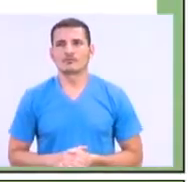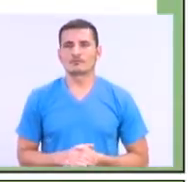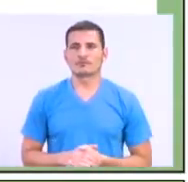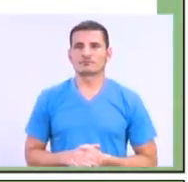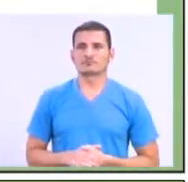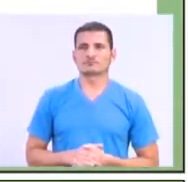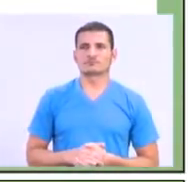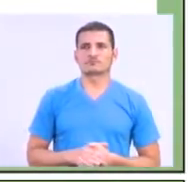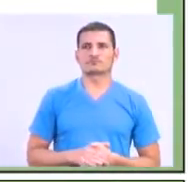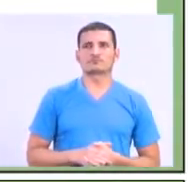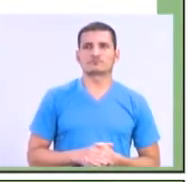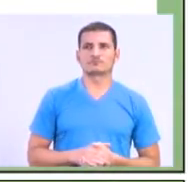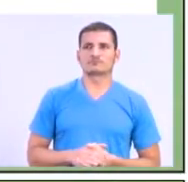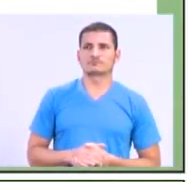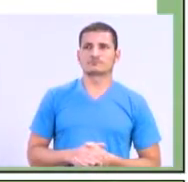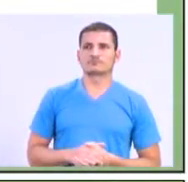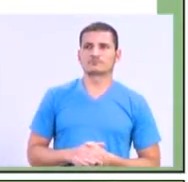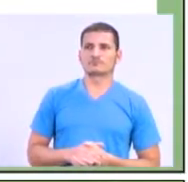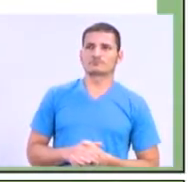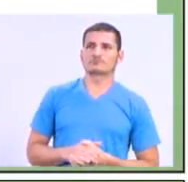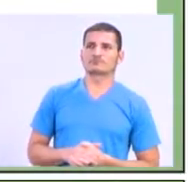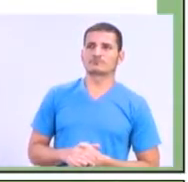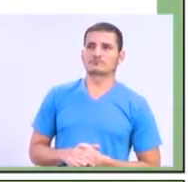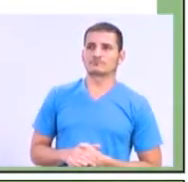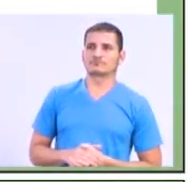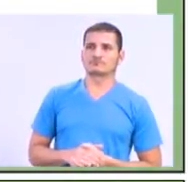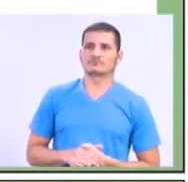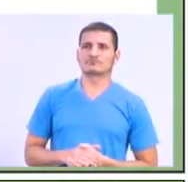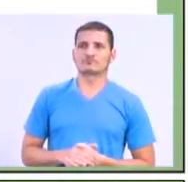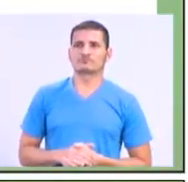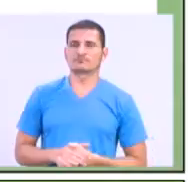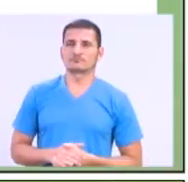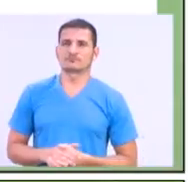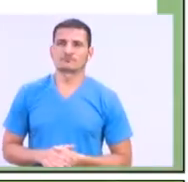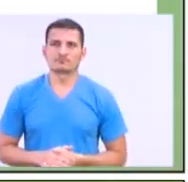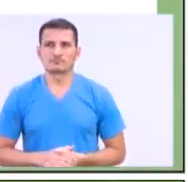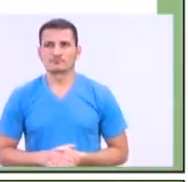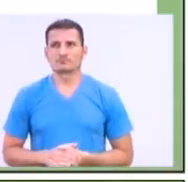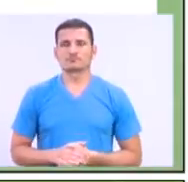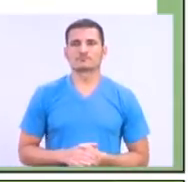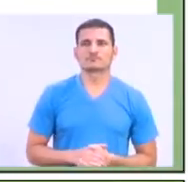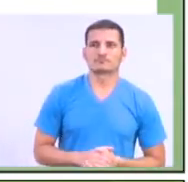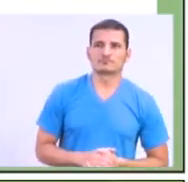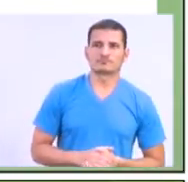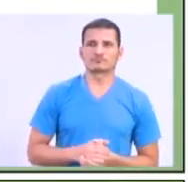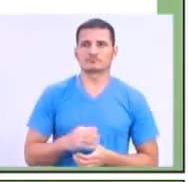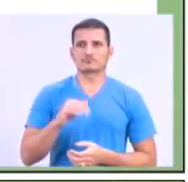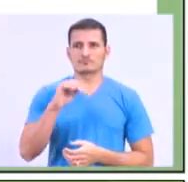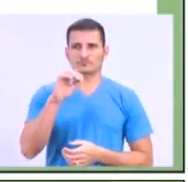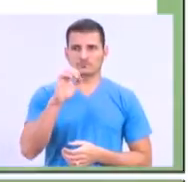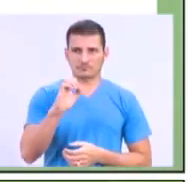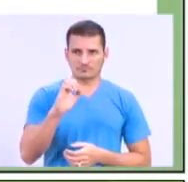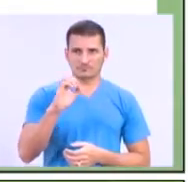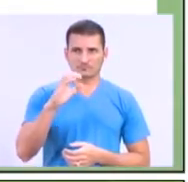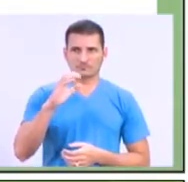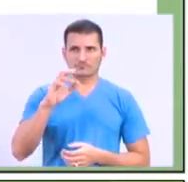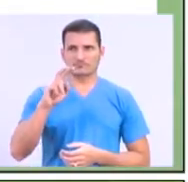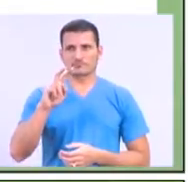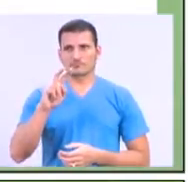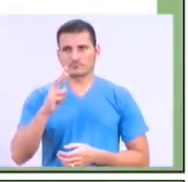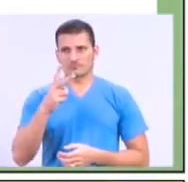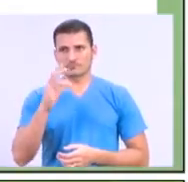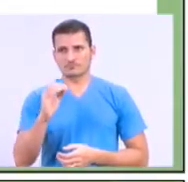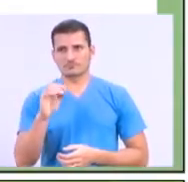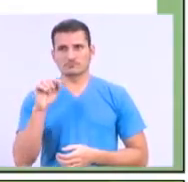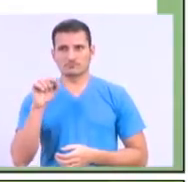aqui comandos de saída, né? O echo, ele é um comando que imprime informações na tela e ele